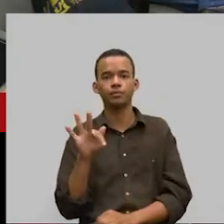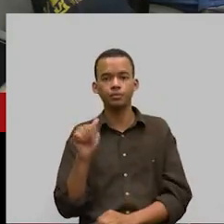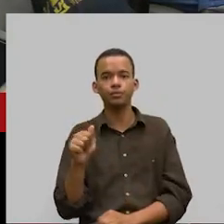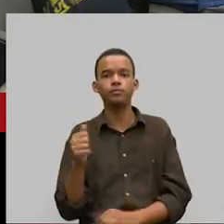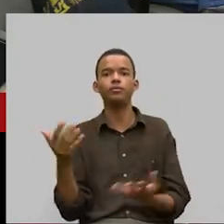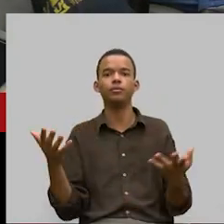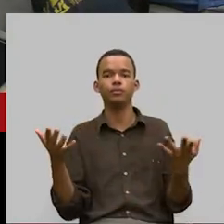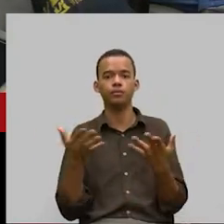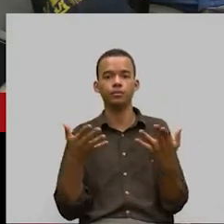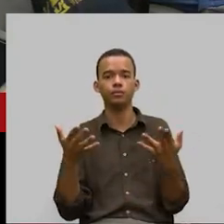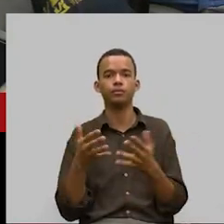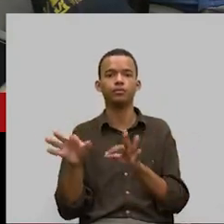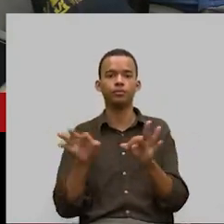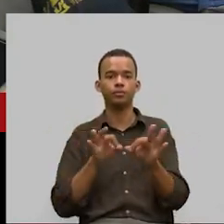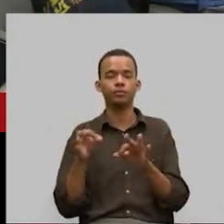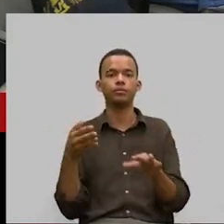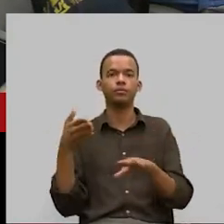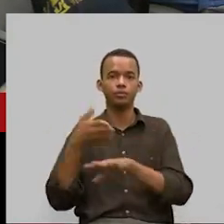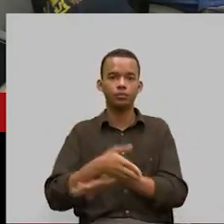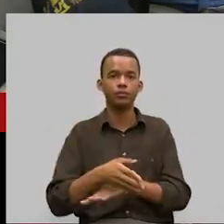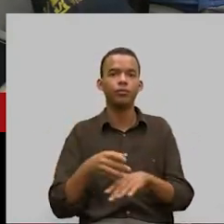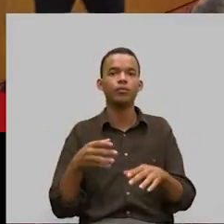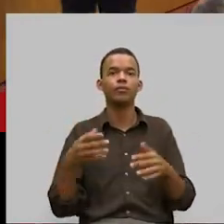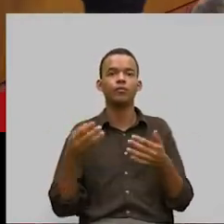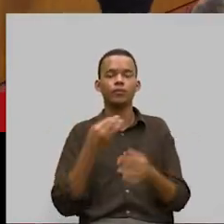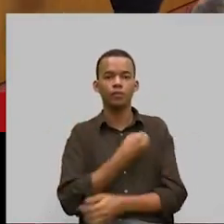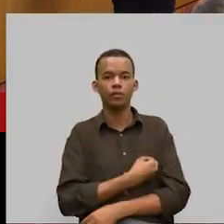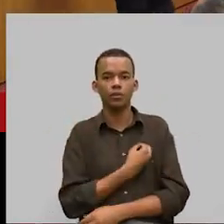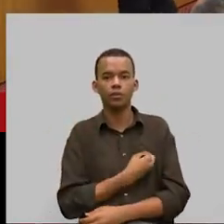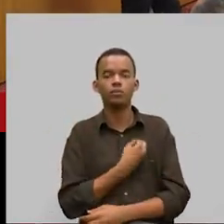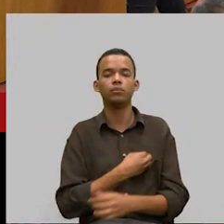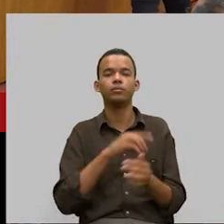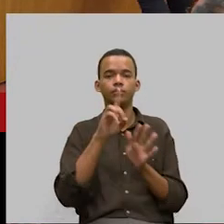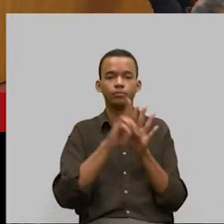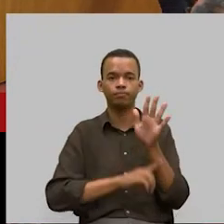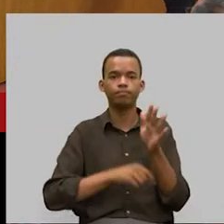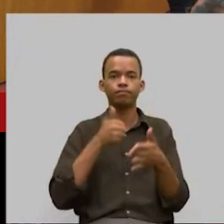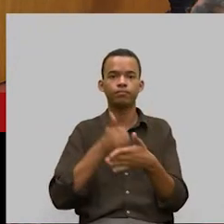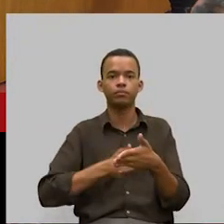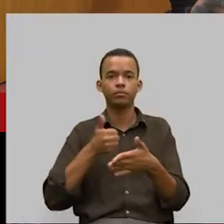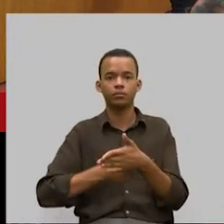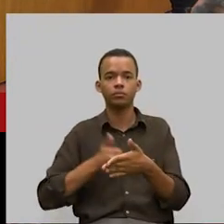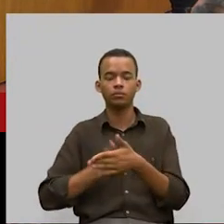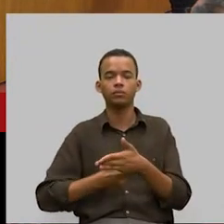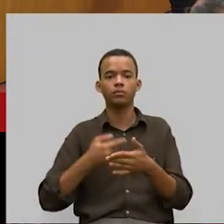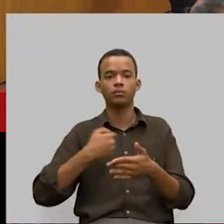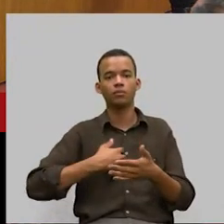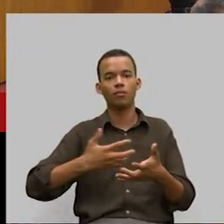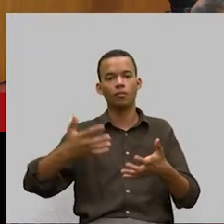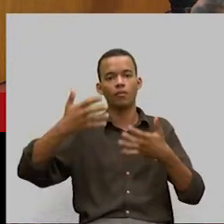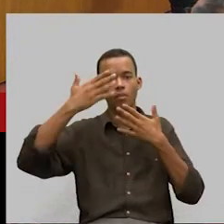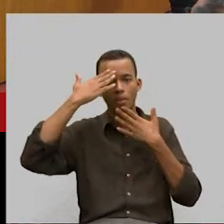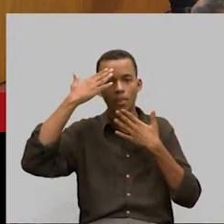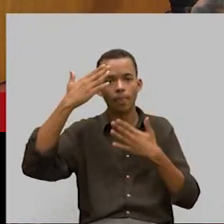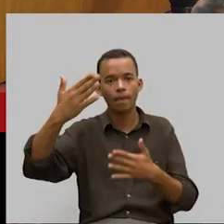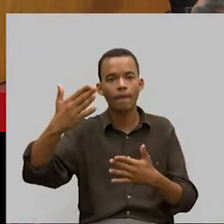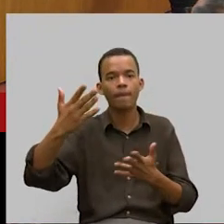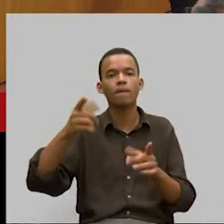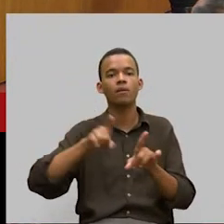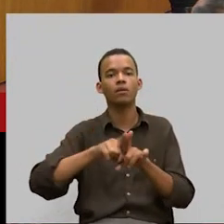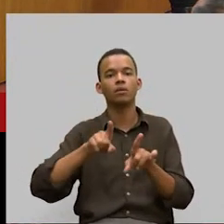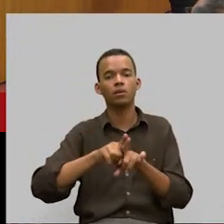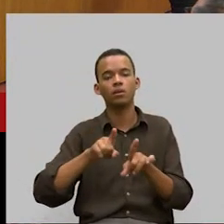aqui hoje reivindicando também os nossos direitos e quero dizer deputada que nós e